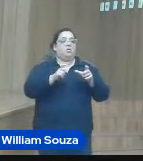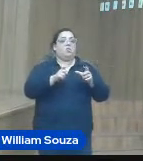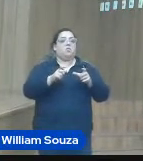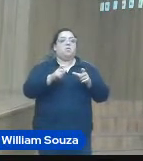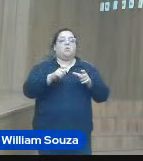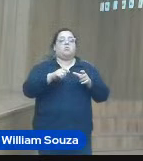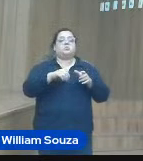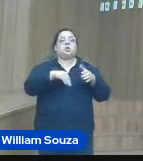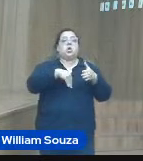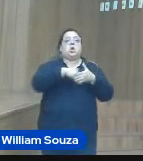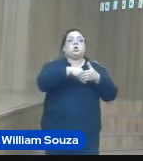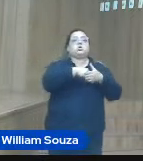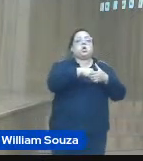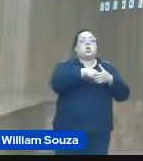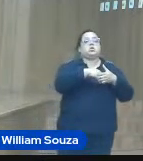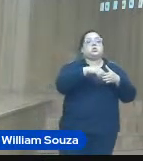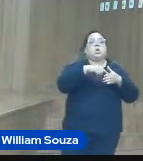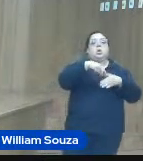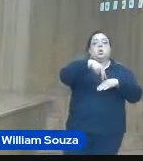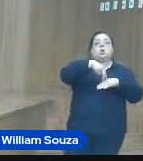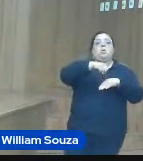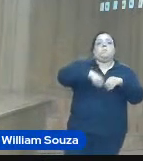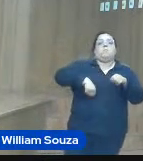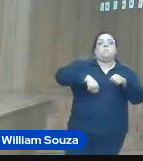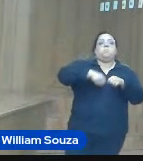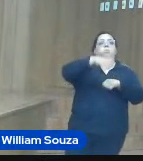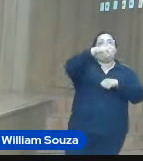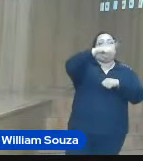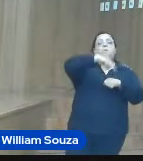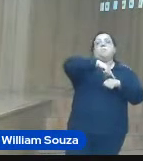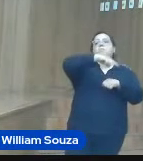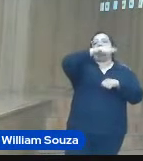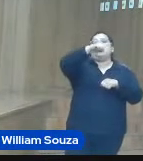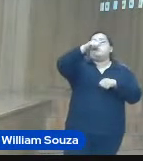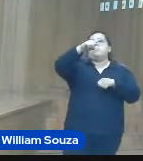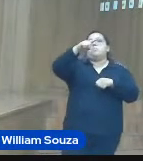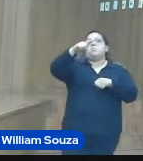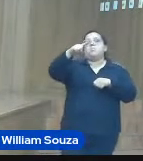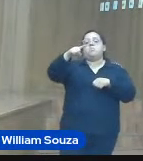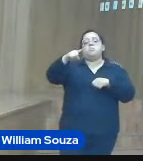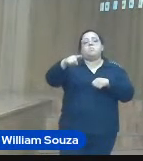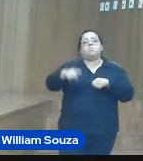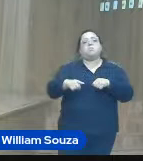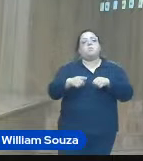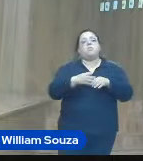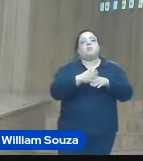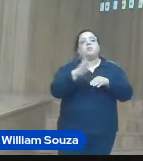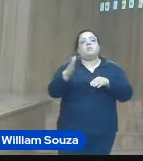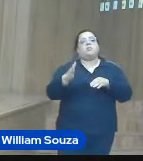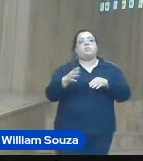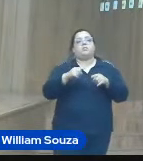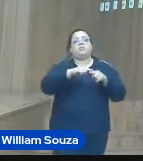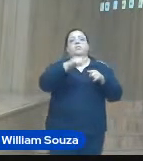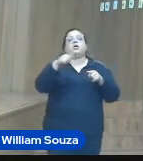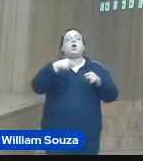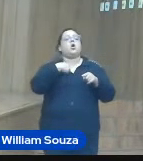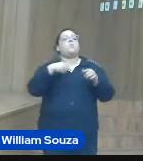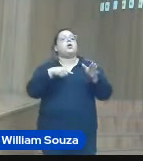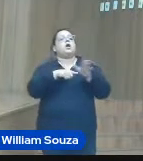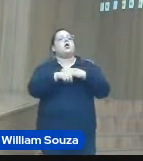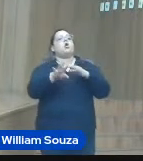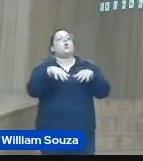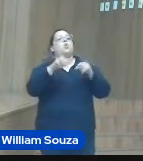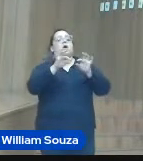futebol joga uma bola com um formato parabólico e aí a bola segue uma trajetória parabólica e eu pergunto qual é a altura